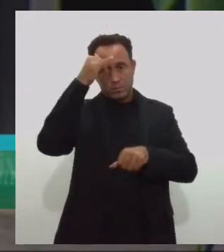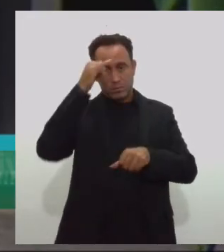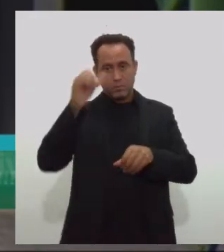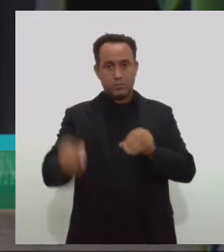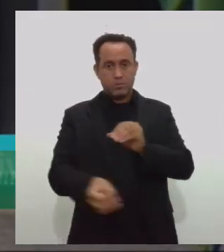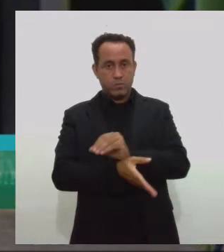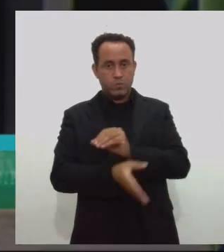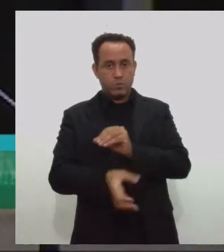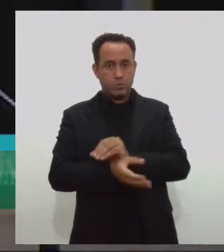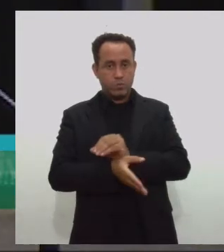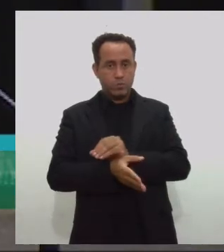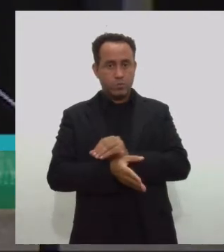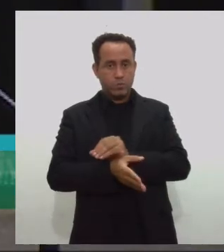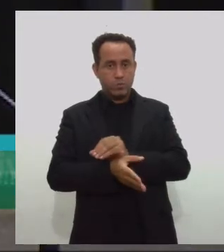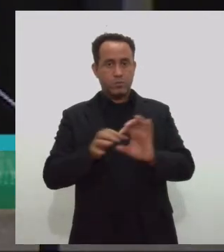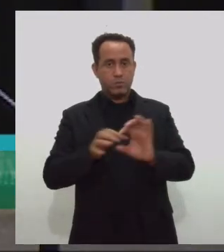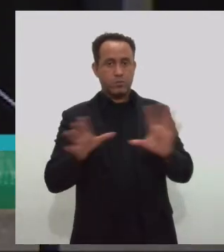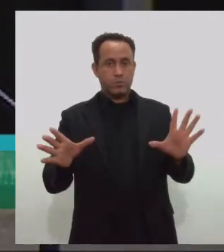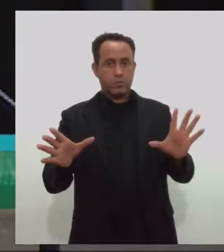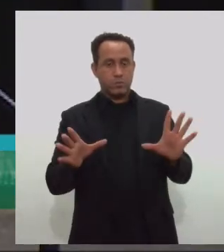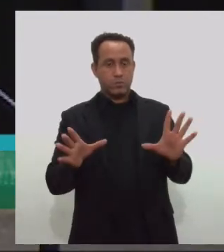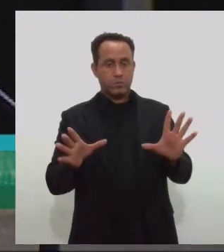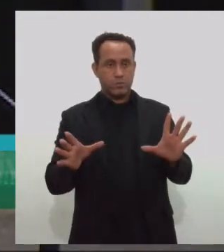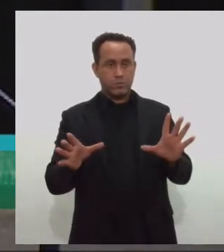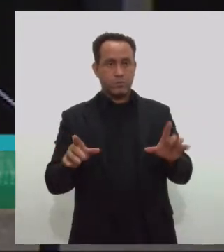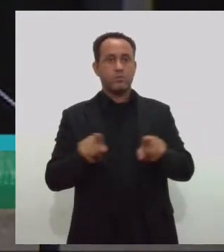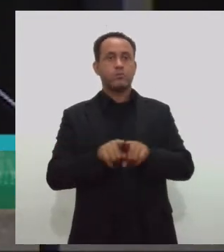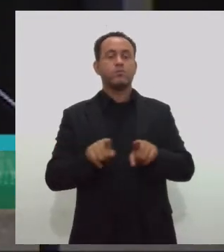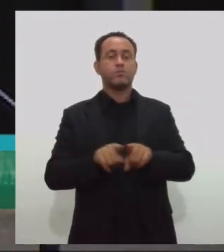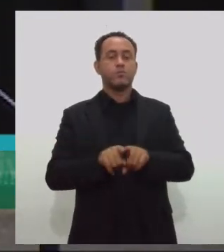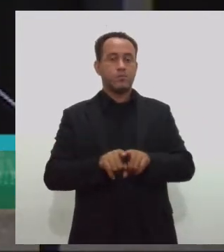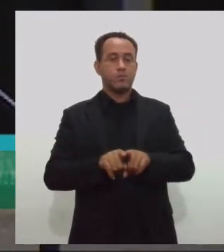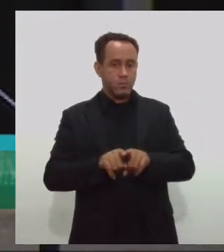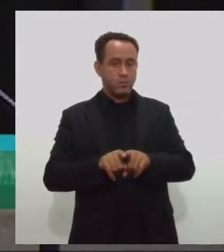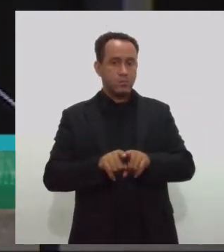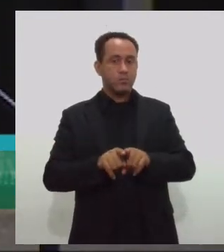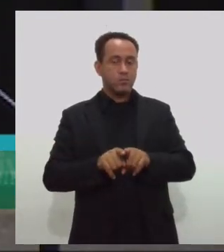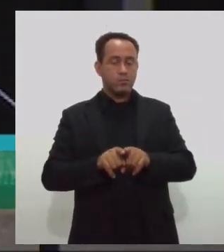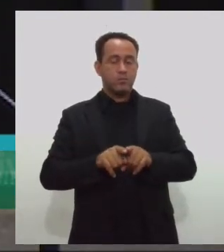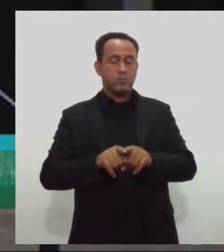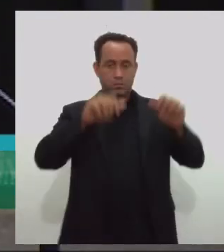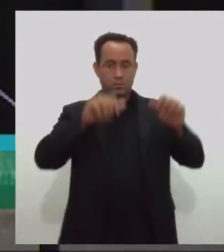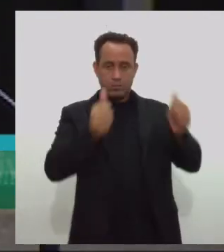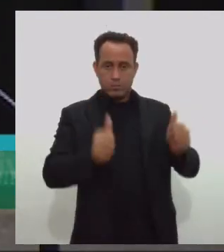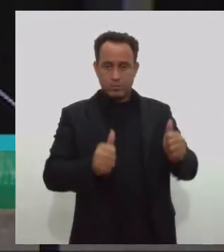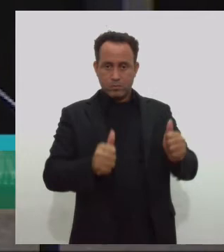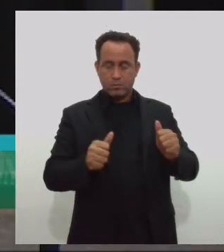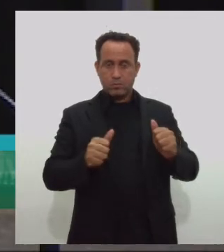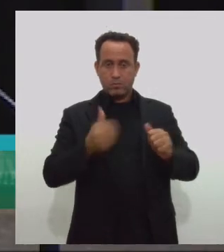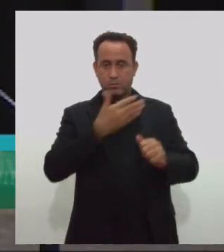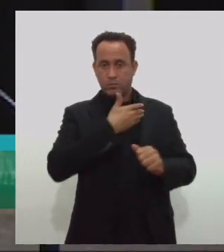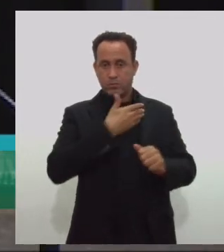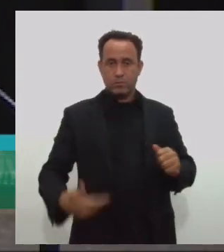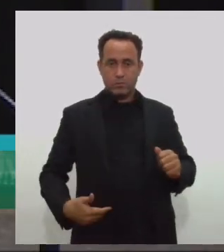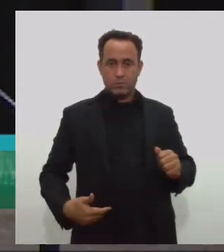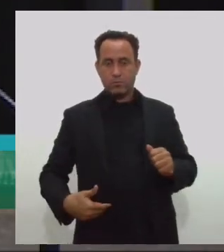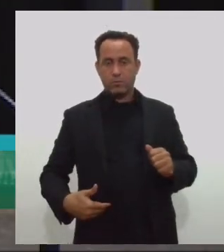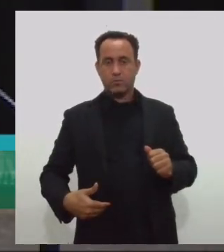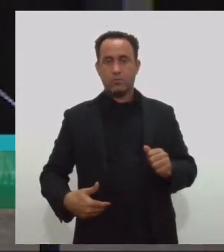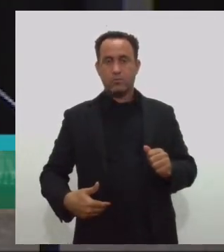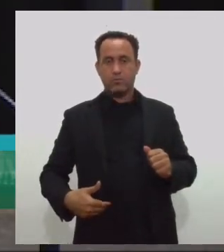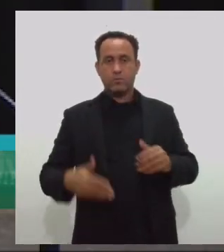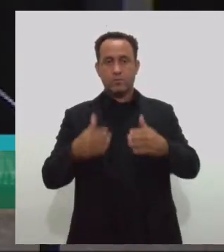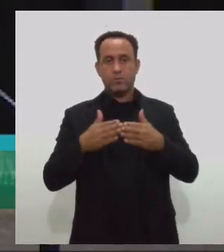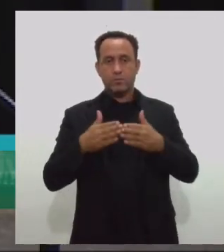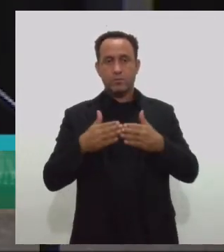de flexibilizá-la. Imprescritibilidade do ressarcimento ao dano do patrimônio público, a possibilidade de pedir a